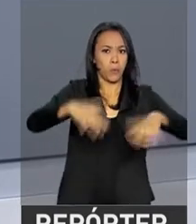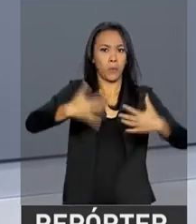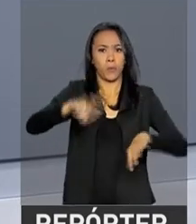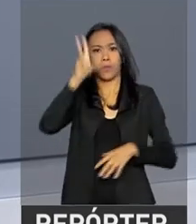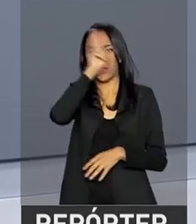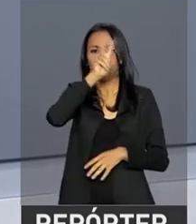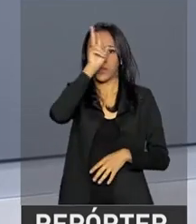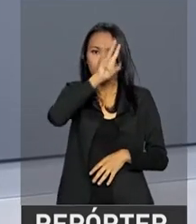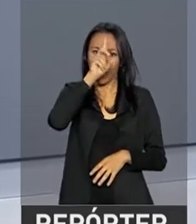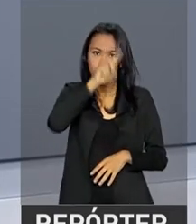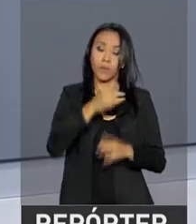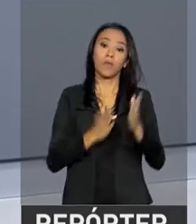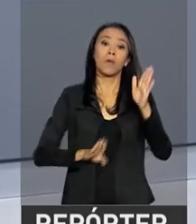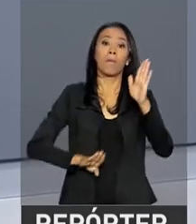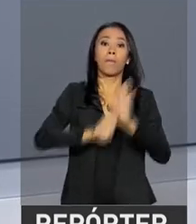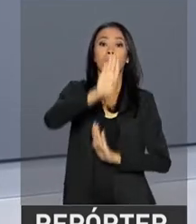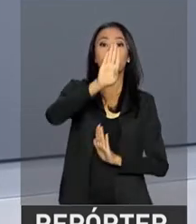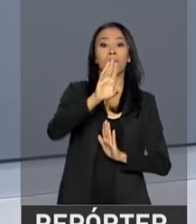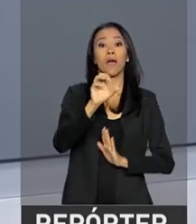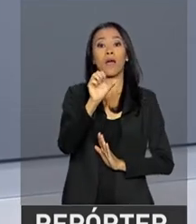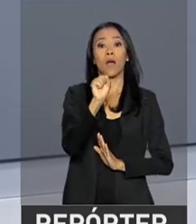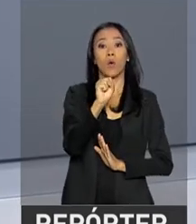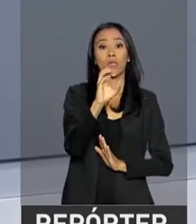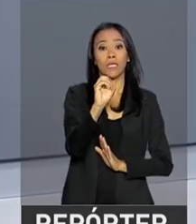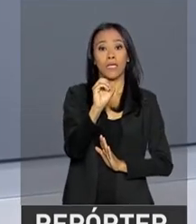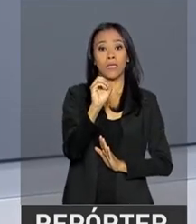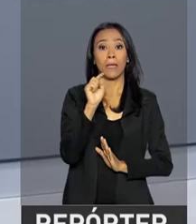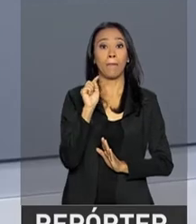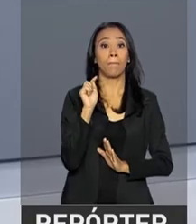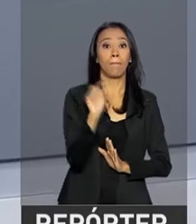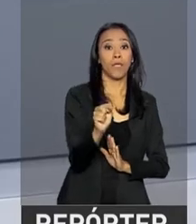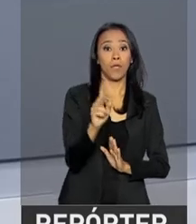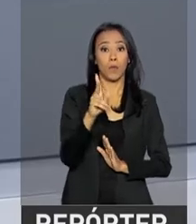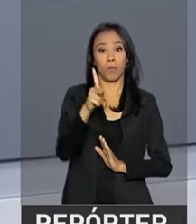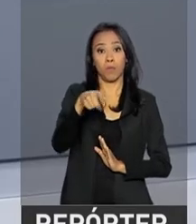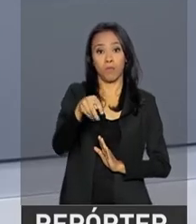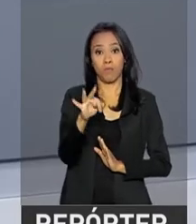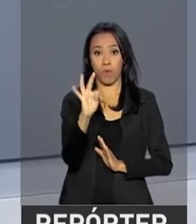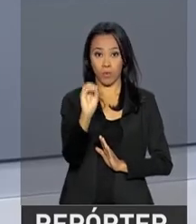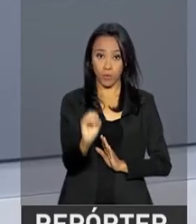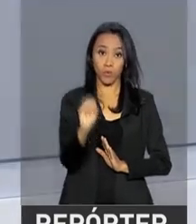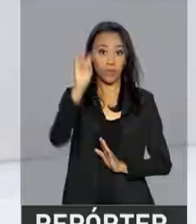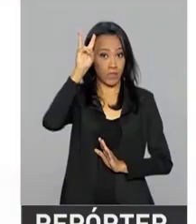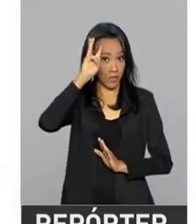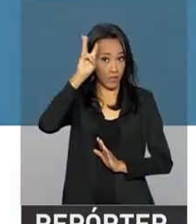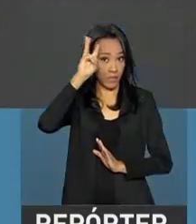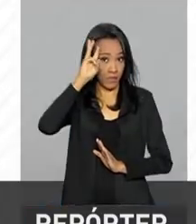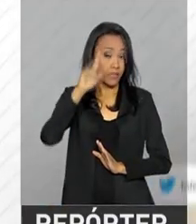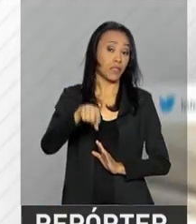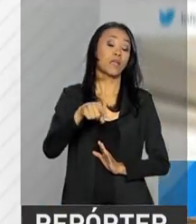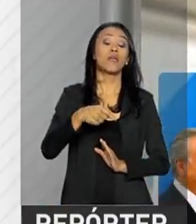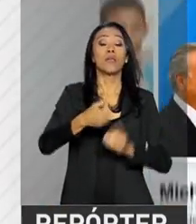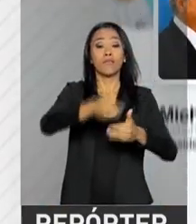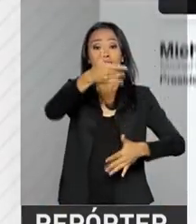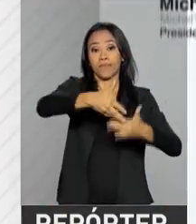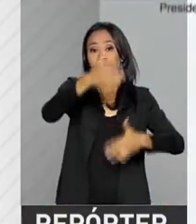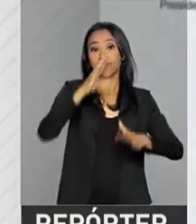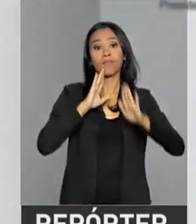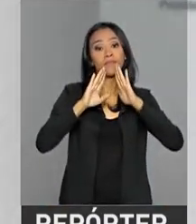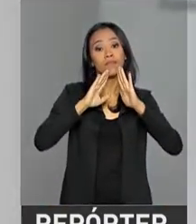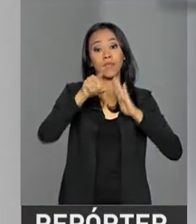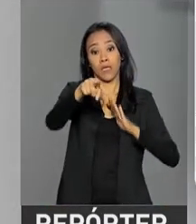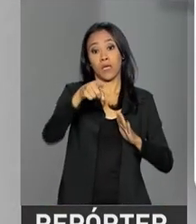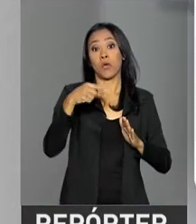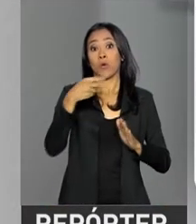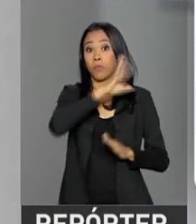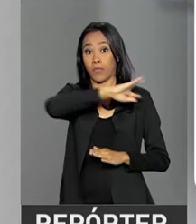ultrapassar o patamar dos 80 mil pontos nesta terça feira e nas redes sociais o presidente michel temer comemorou o resultado